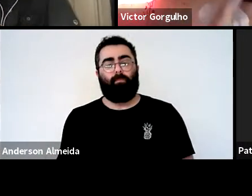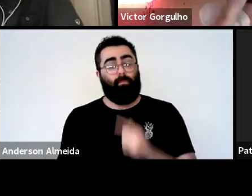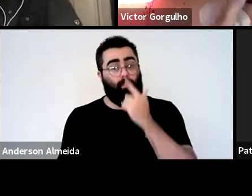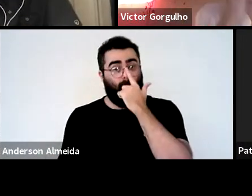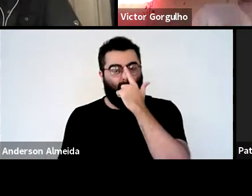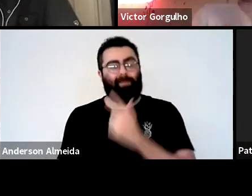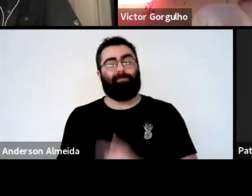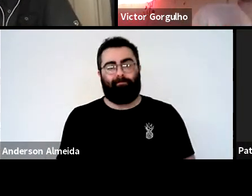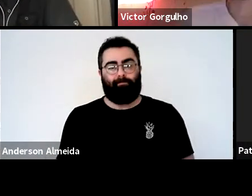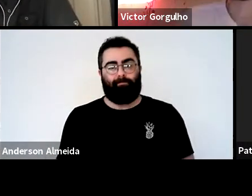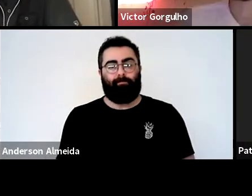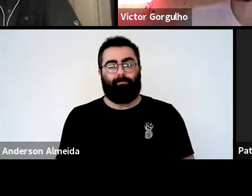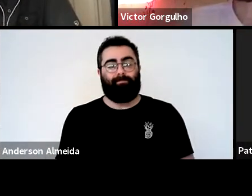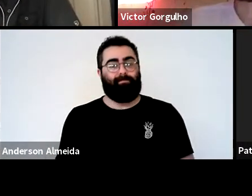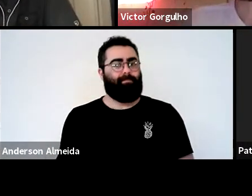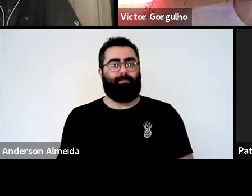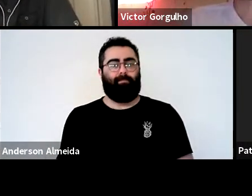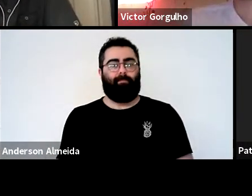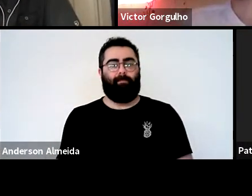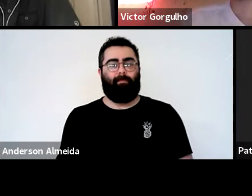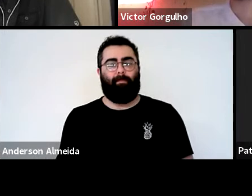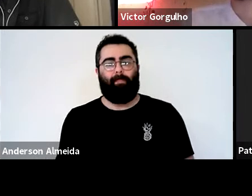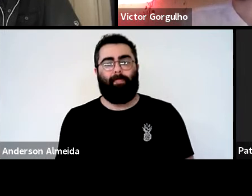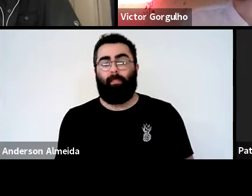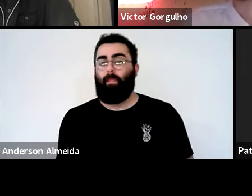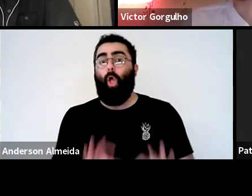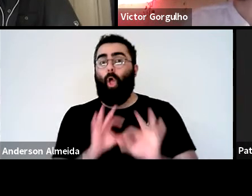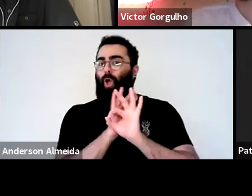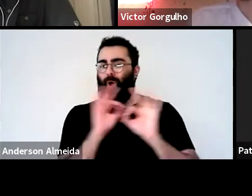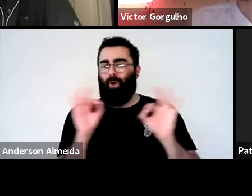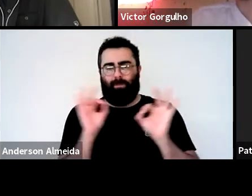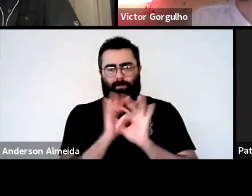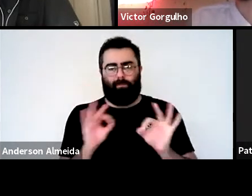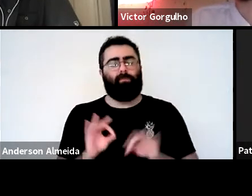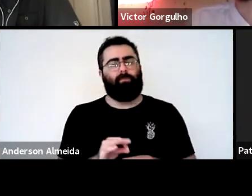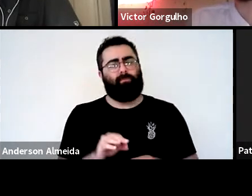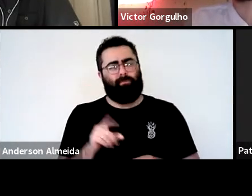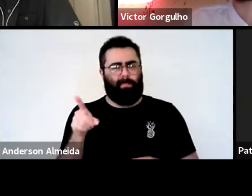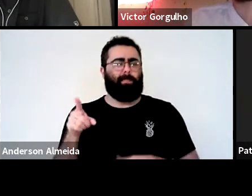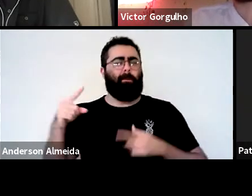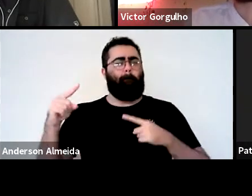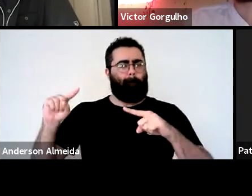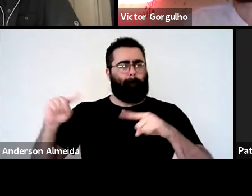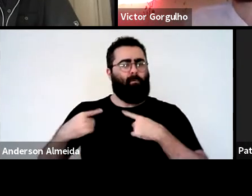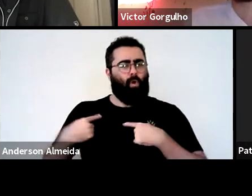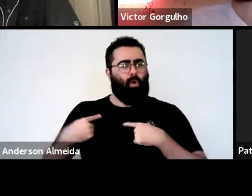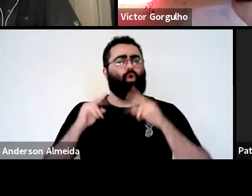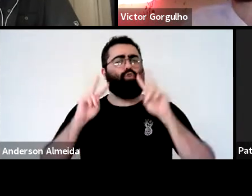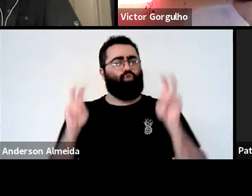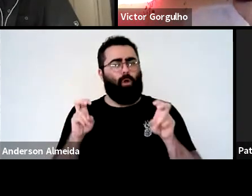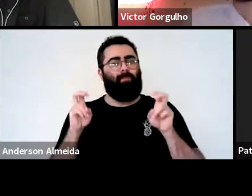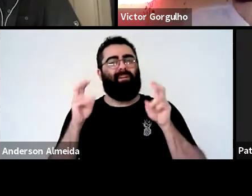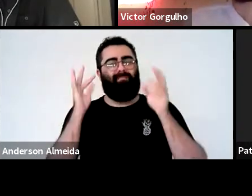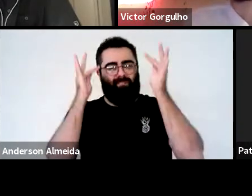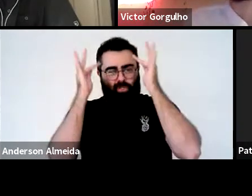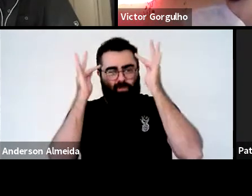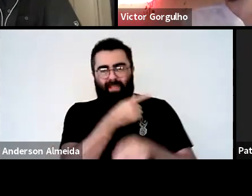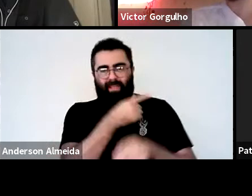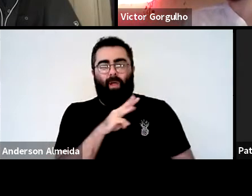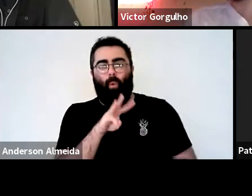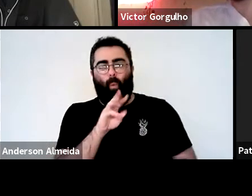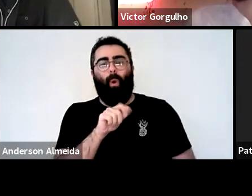Eu não vou começar assim, vou começar. Eu estava pensando quando você estava falando da filosofia, do que o Wallace trouxe,